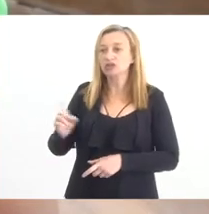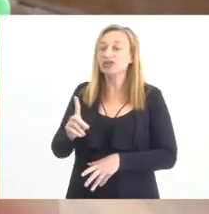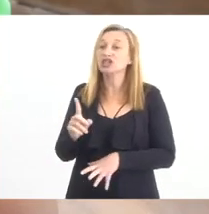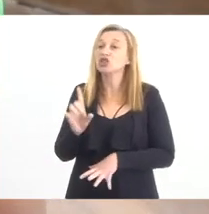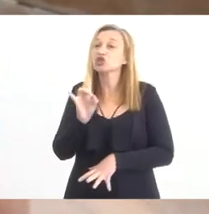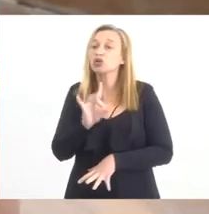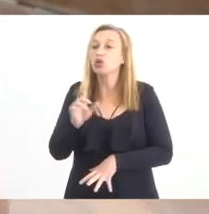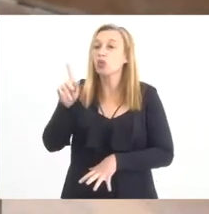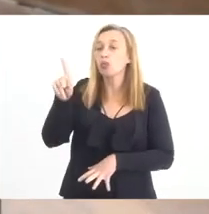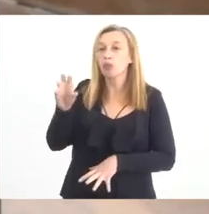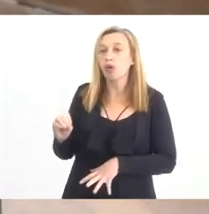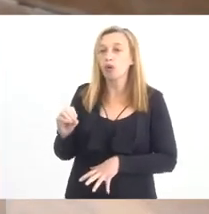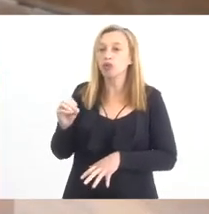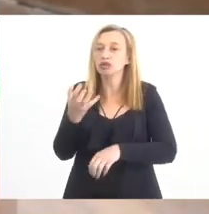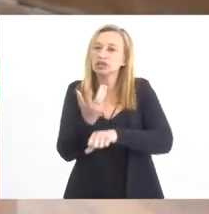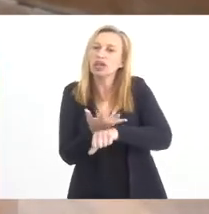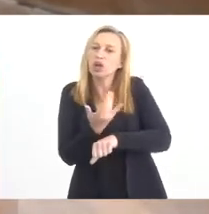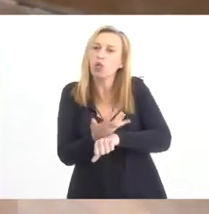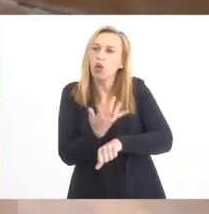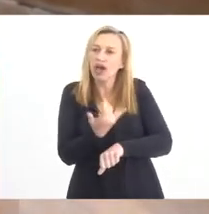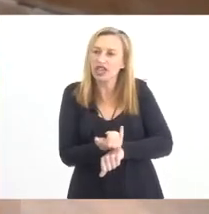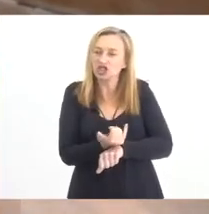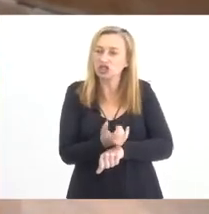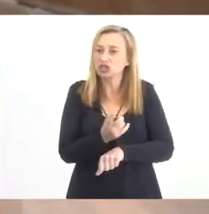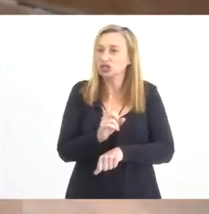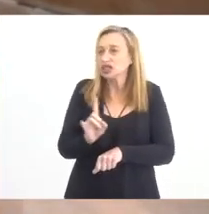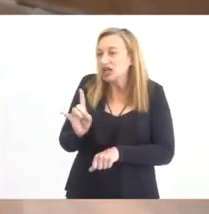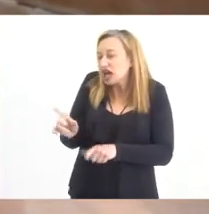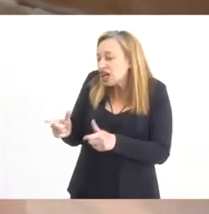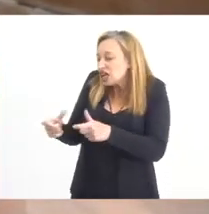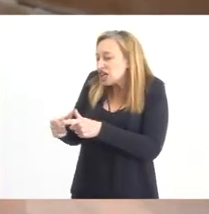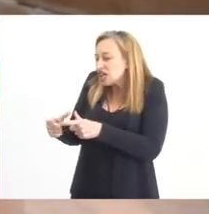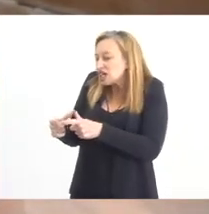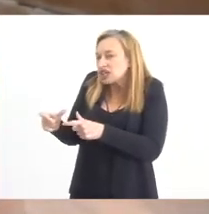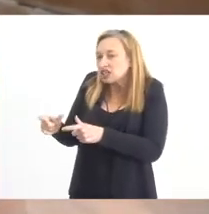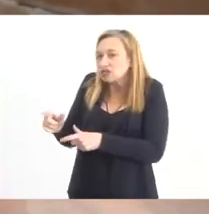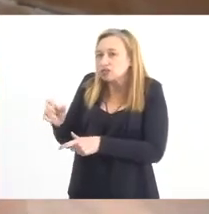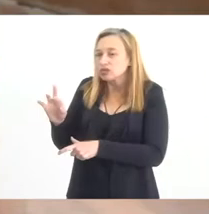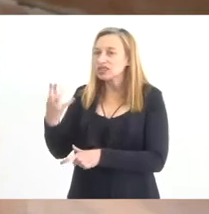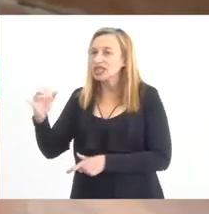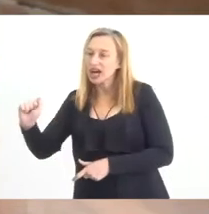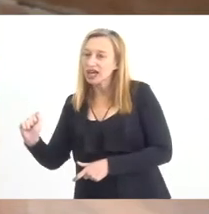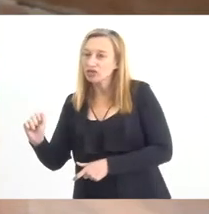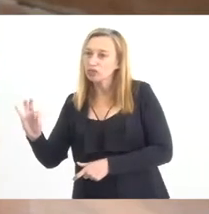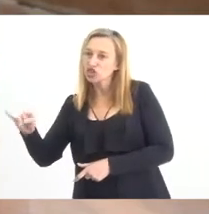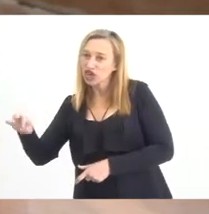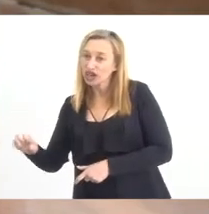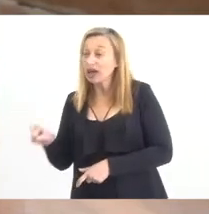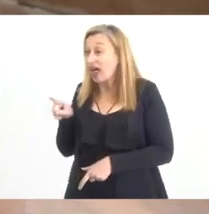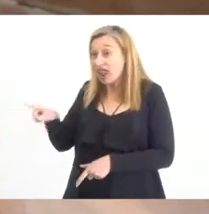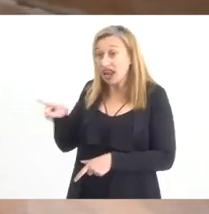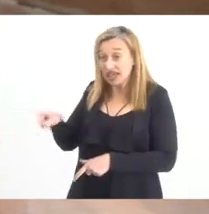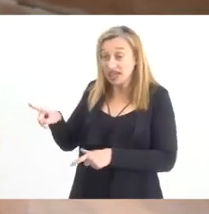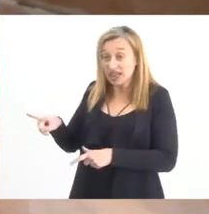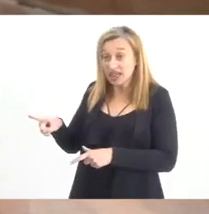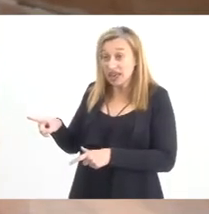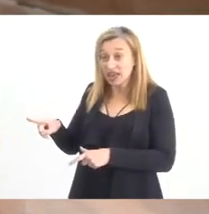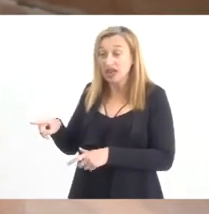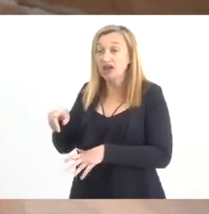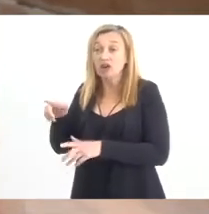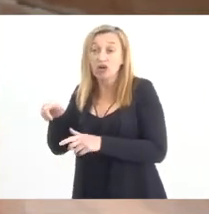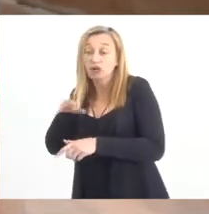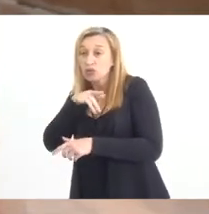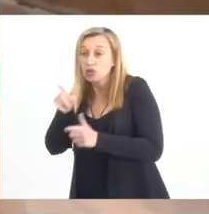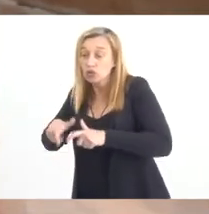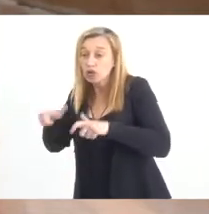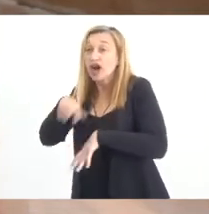polo da UERJ, um polozinho da UERJ lá no Saracubixeque, que ali é um estado precário, que eu sei que vocês são professores, eu